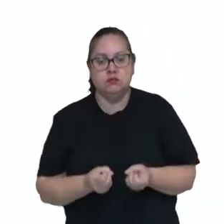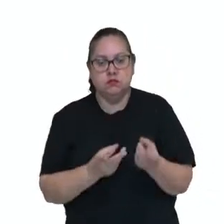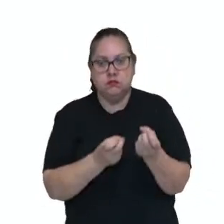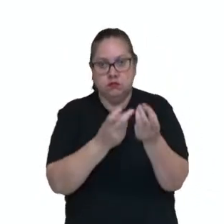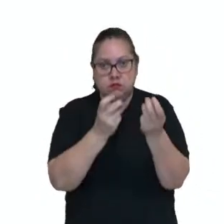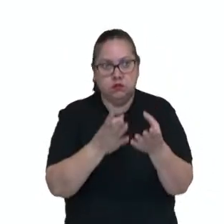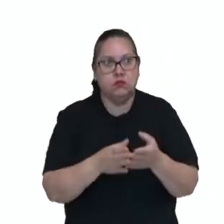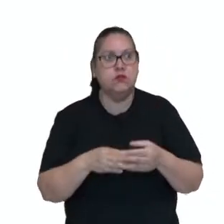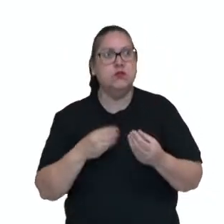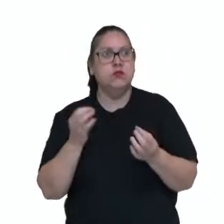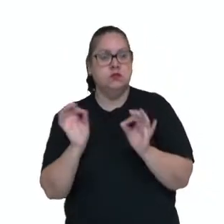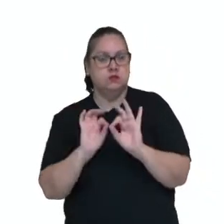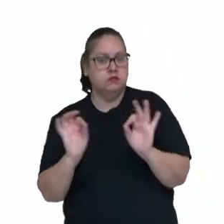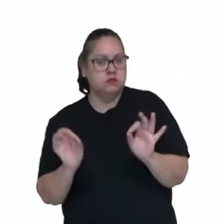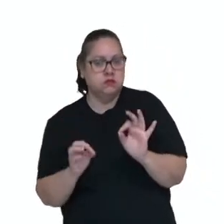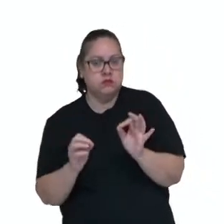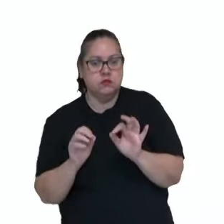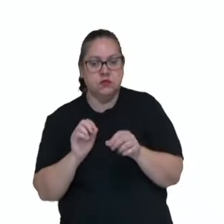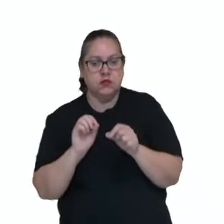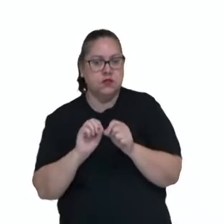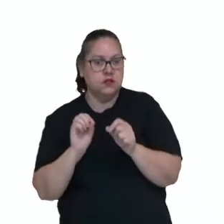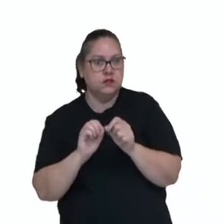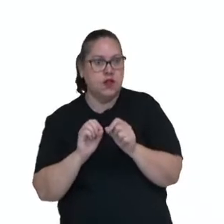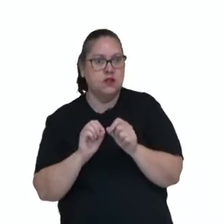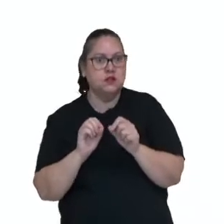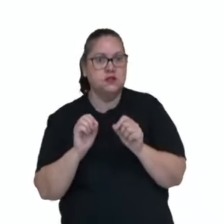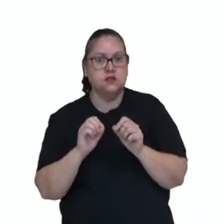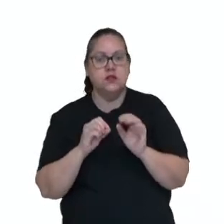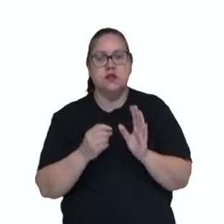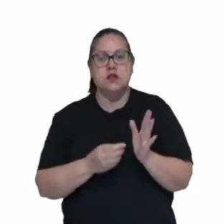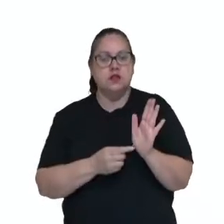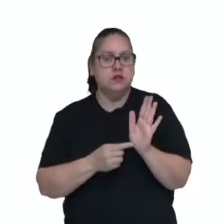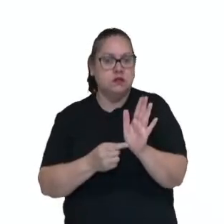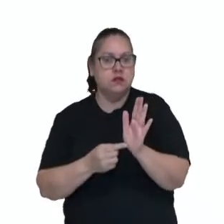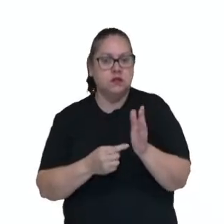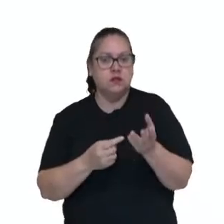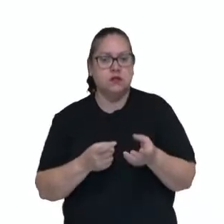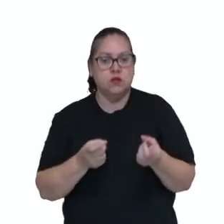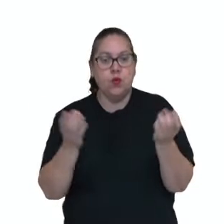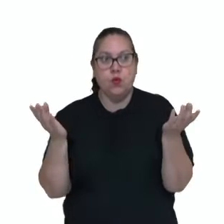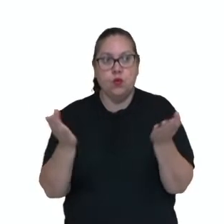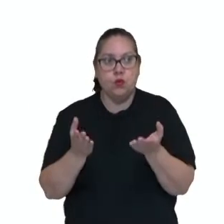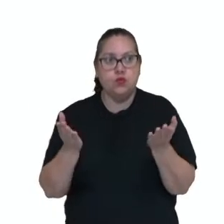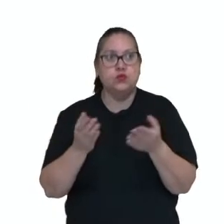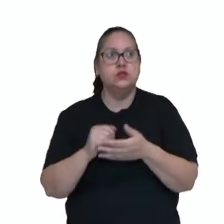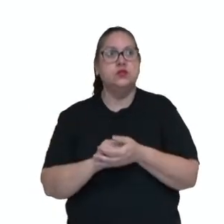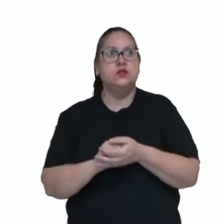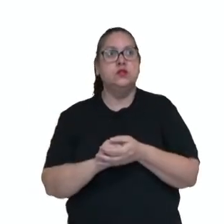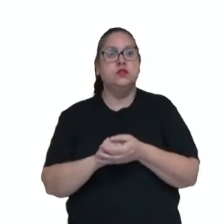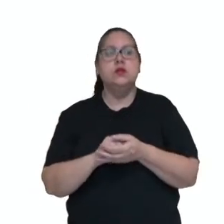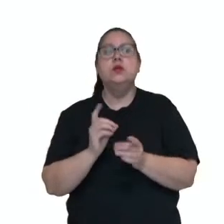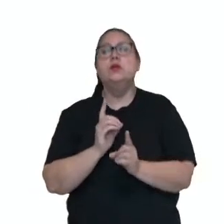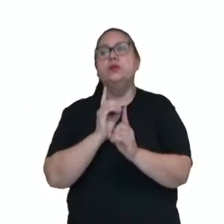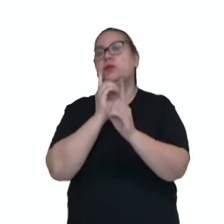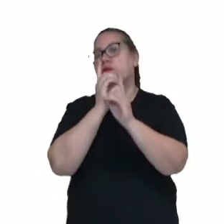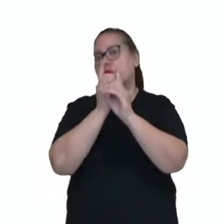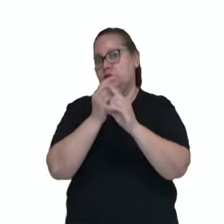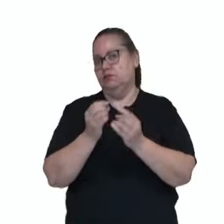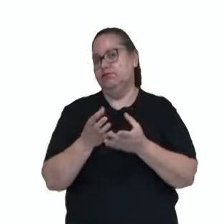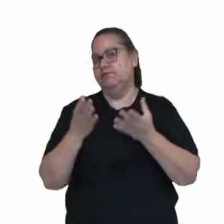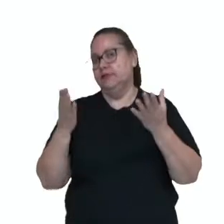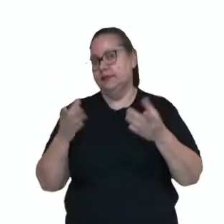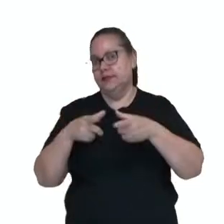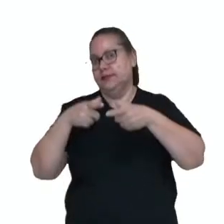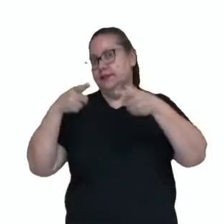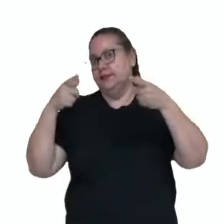como se fosse, né, uma feira ao ar livre na atualidade. E o grande